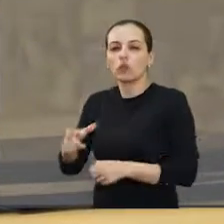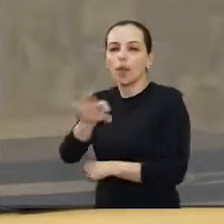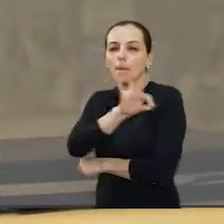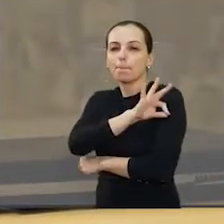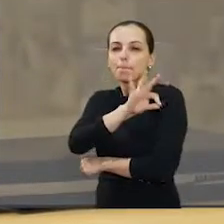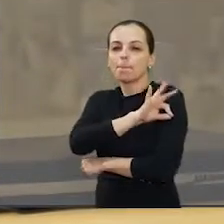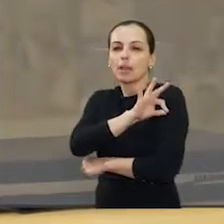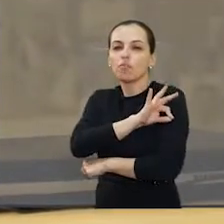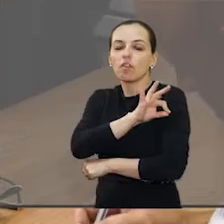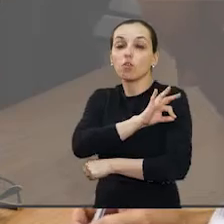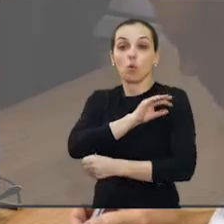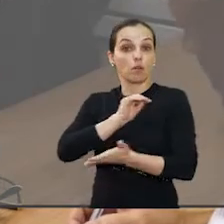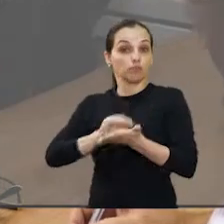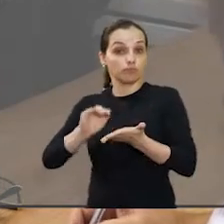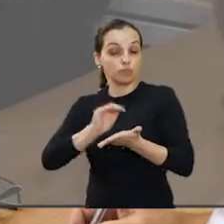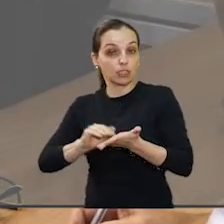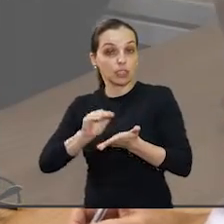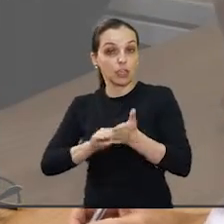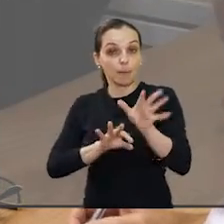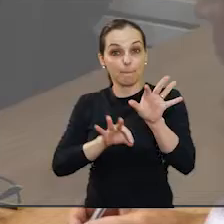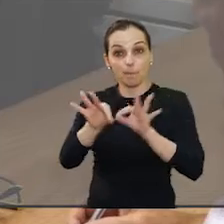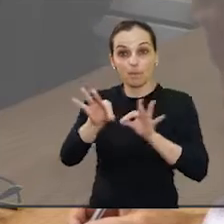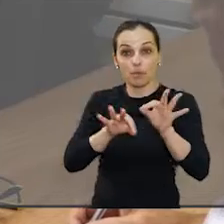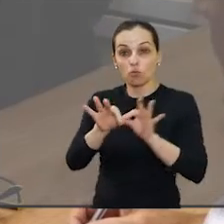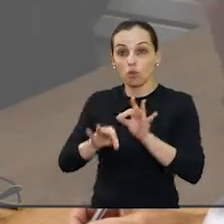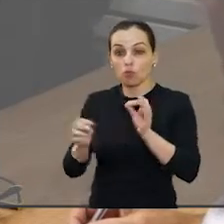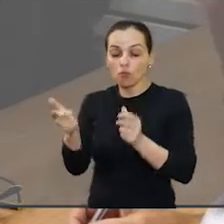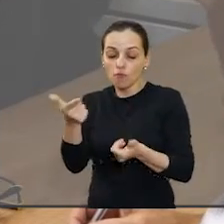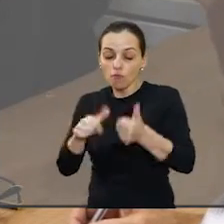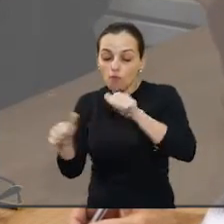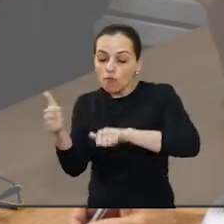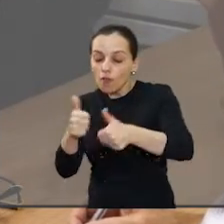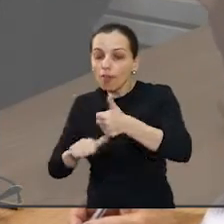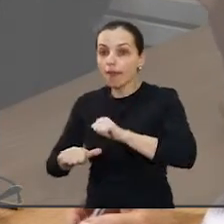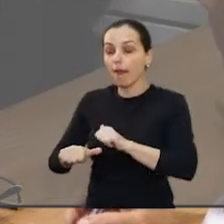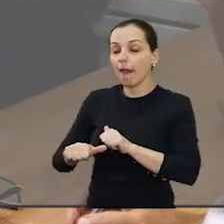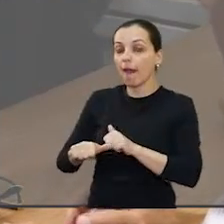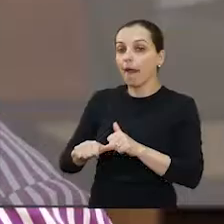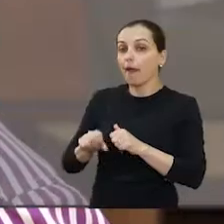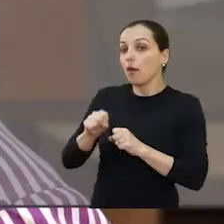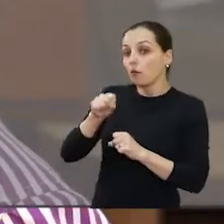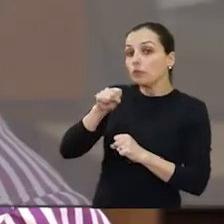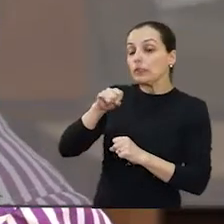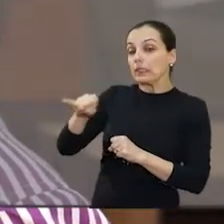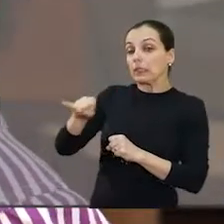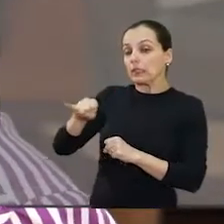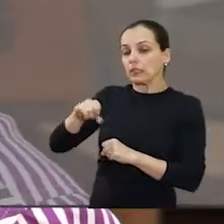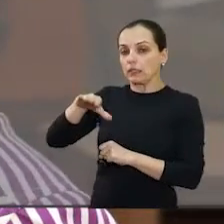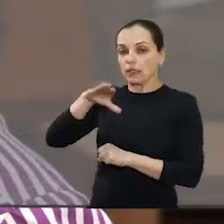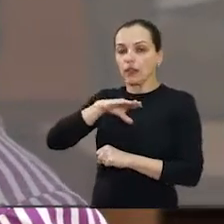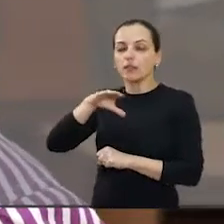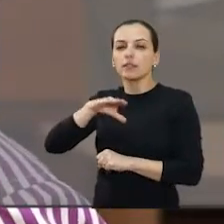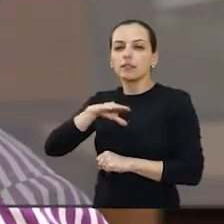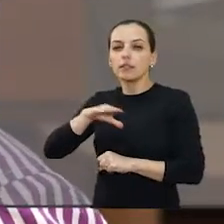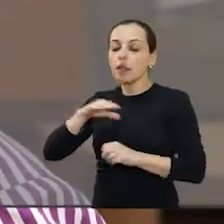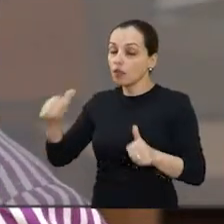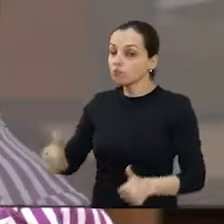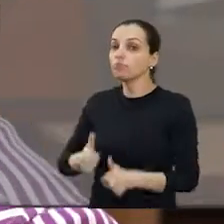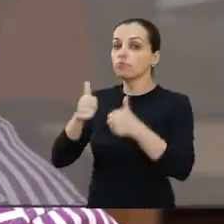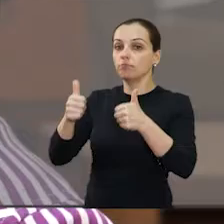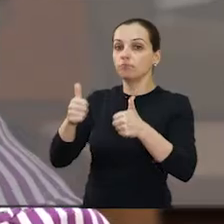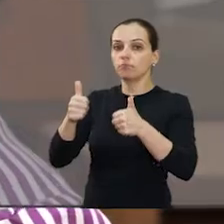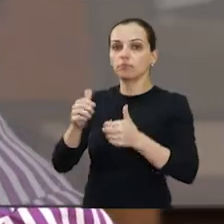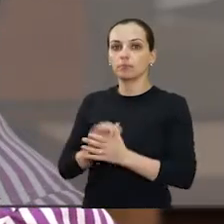crescimento. E aí o nosso trabalho na secretaria a gente atua tentando ver o que é conveniente